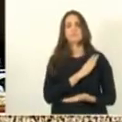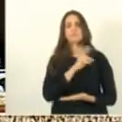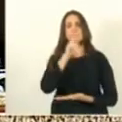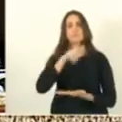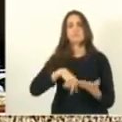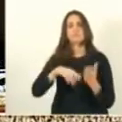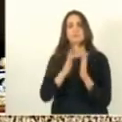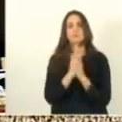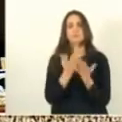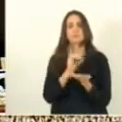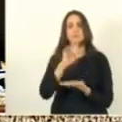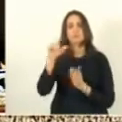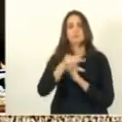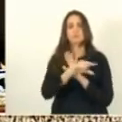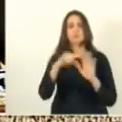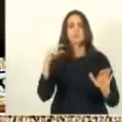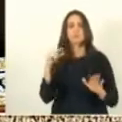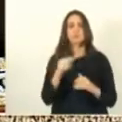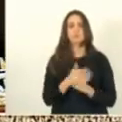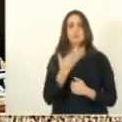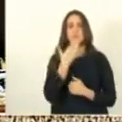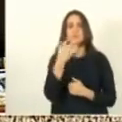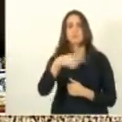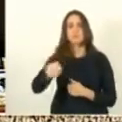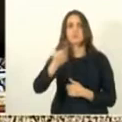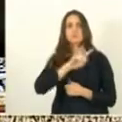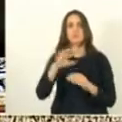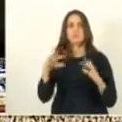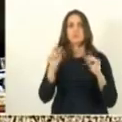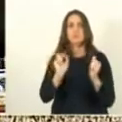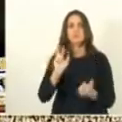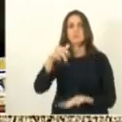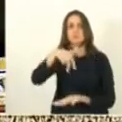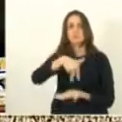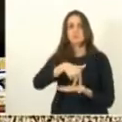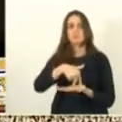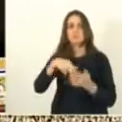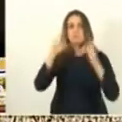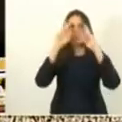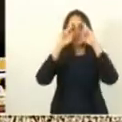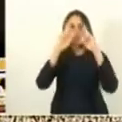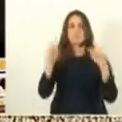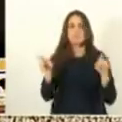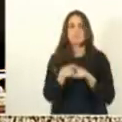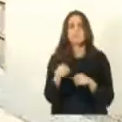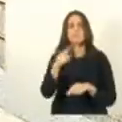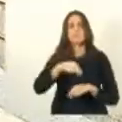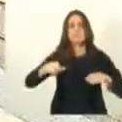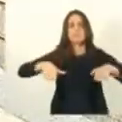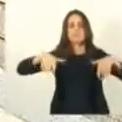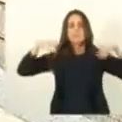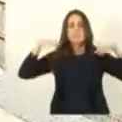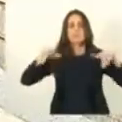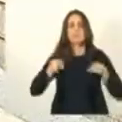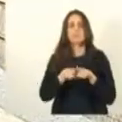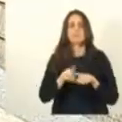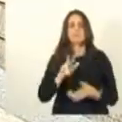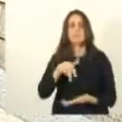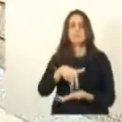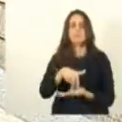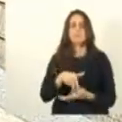Baense a proferir a leitura de um versículo da Bíblia. Senta-se, solicita a todos. Se coloque em posição de respeito, inclusive todos estão nas galerias.